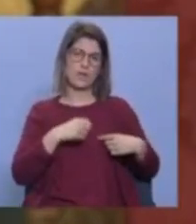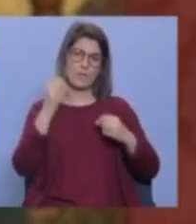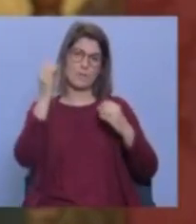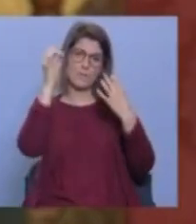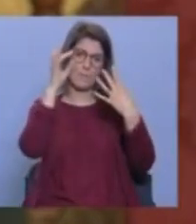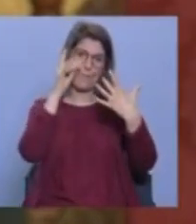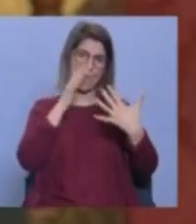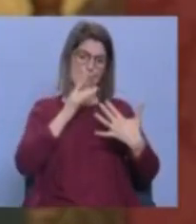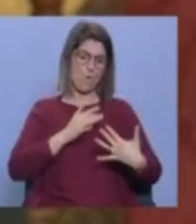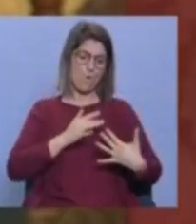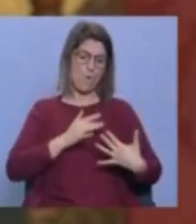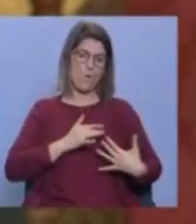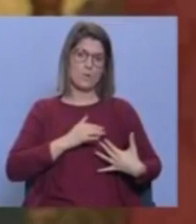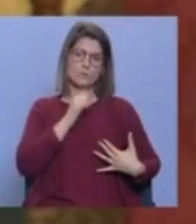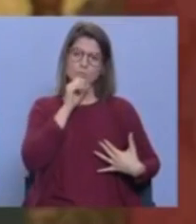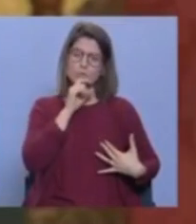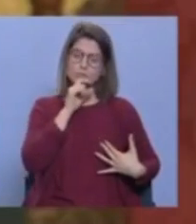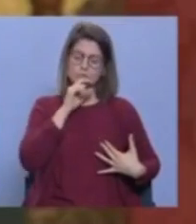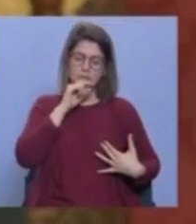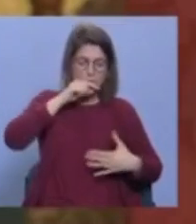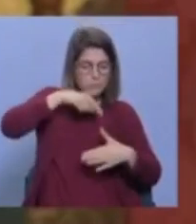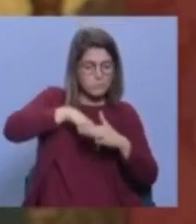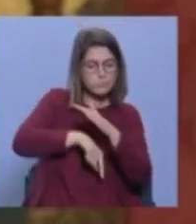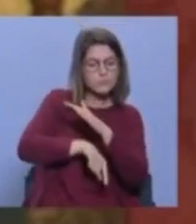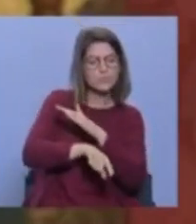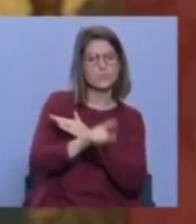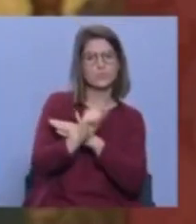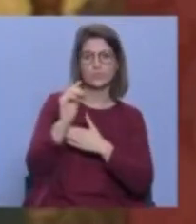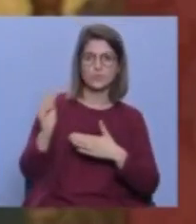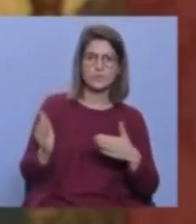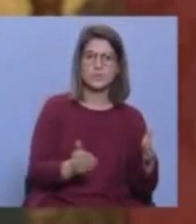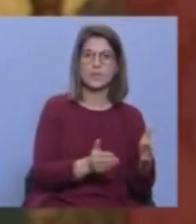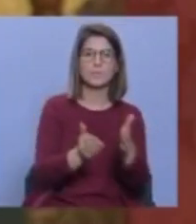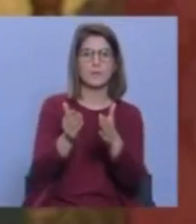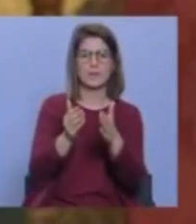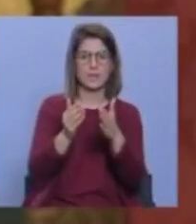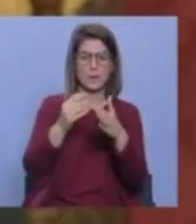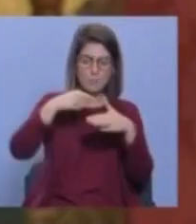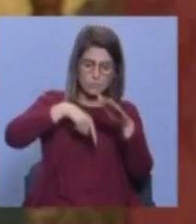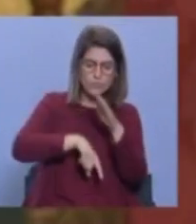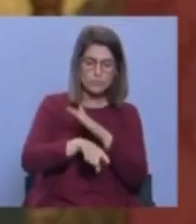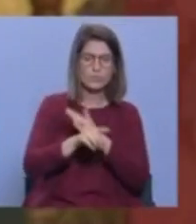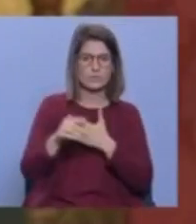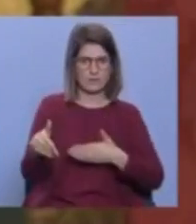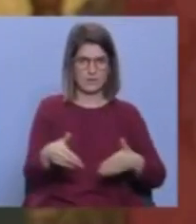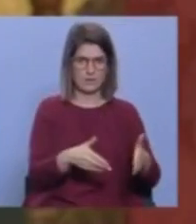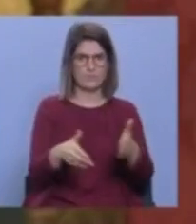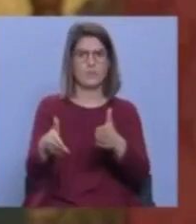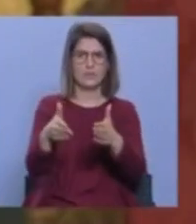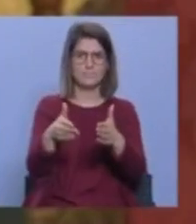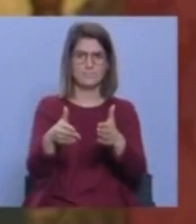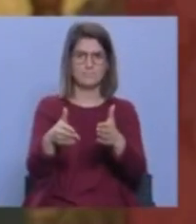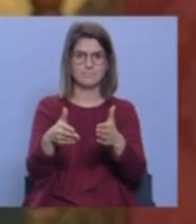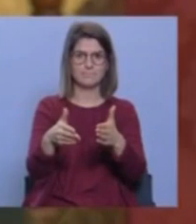permite mergulhar na densidade do mistério. Na densidade do mistério.